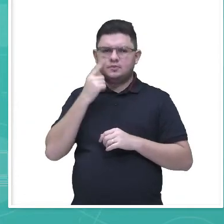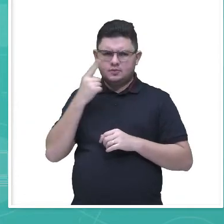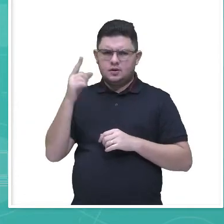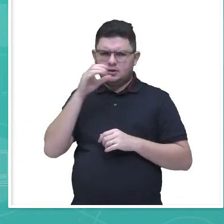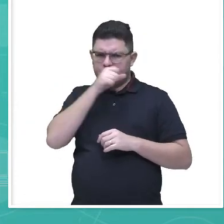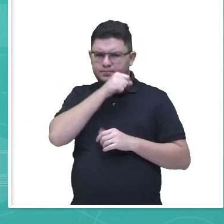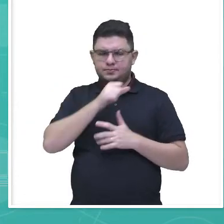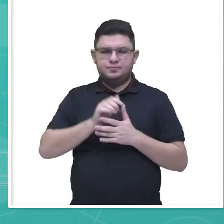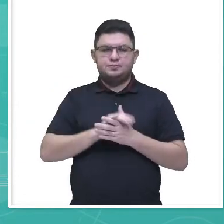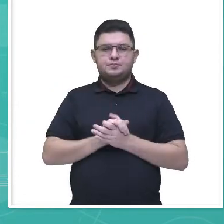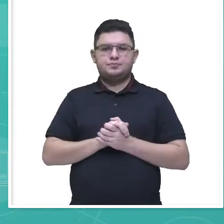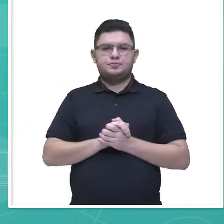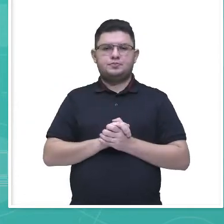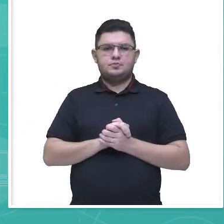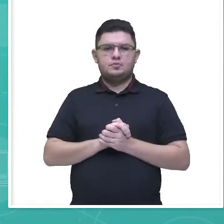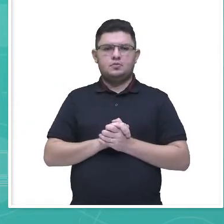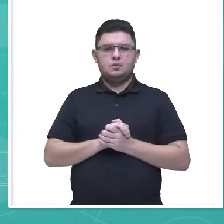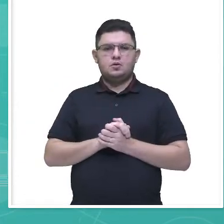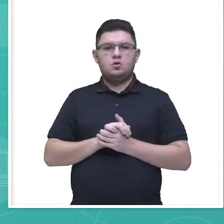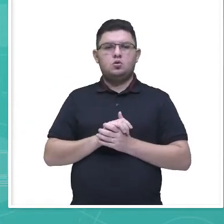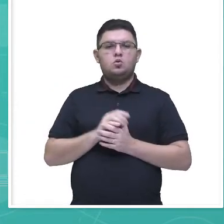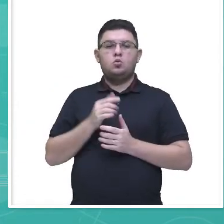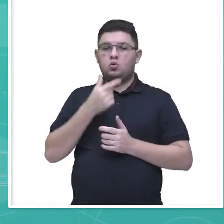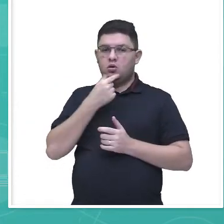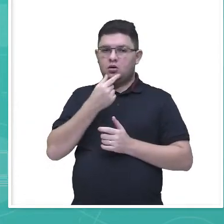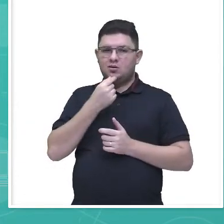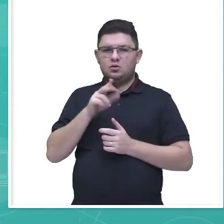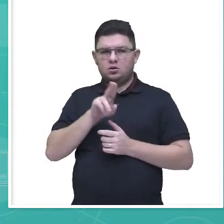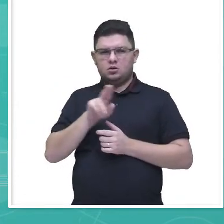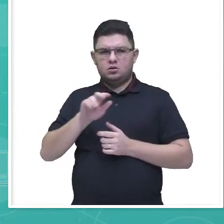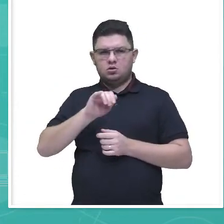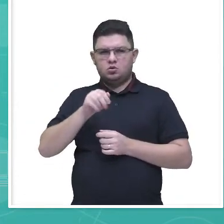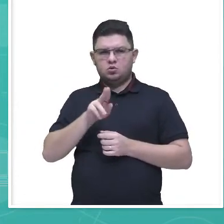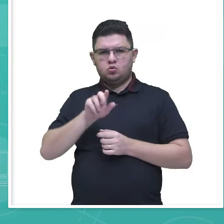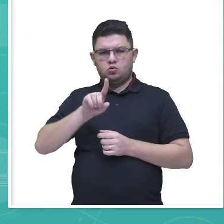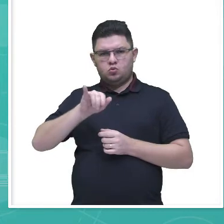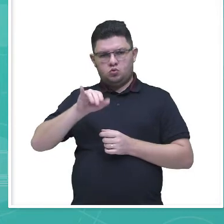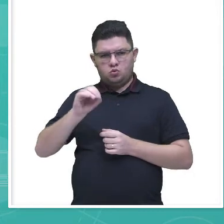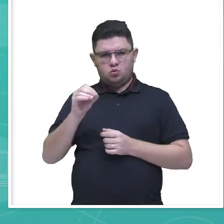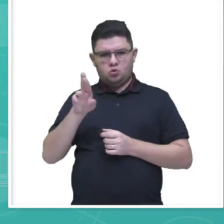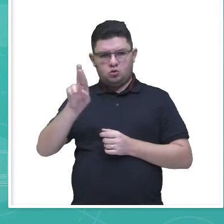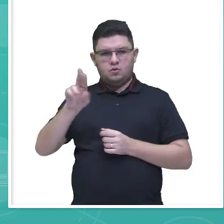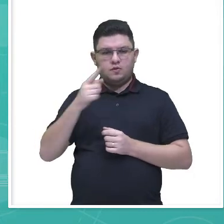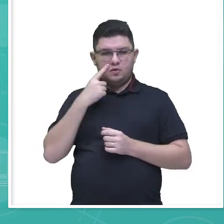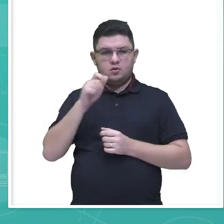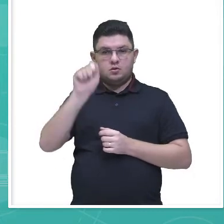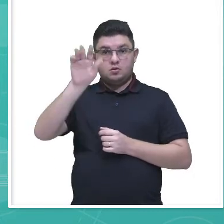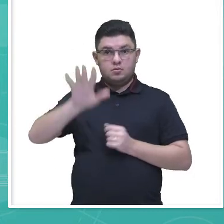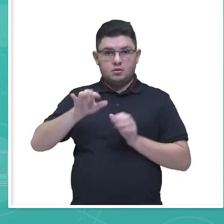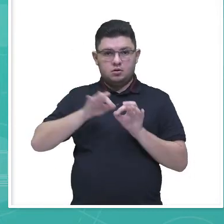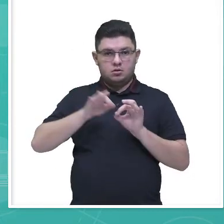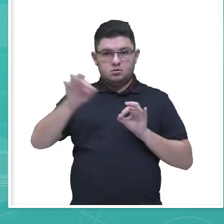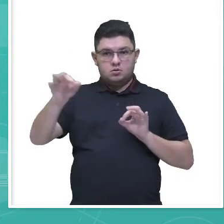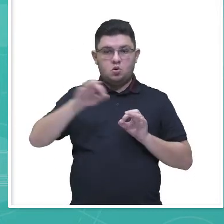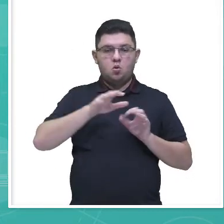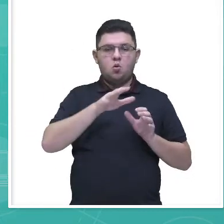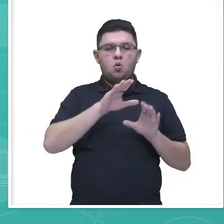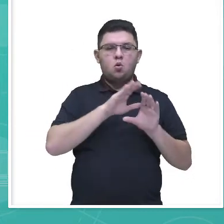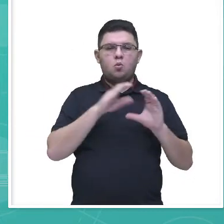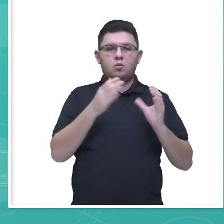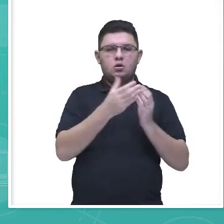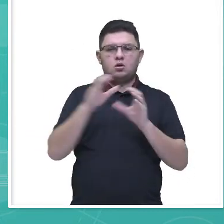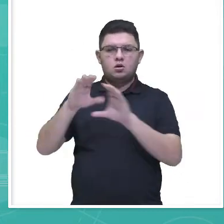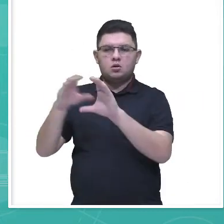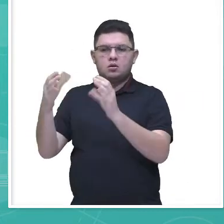lá. Júnior olhou no mapa e viu que a distância entre duas comunidades era de 3.000 metros. Qual a distância